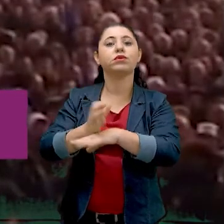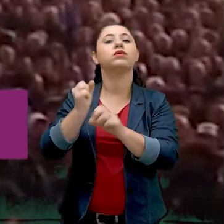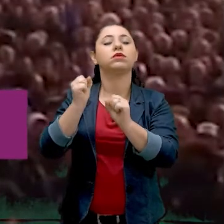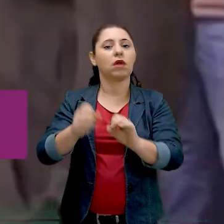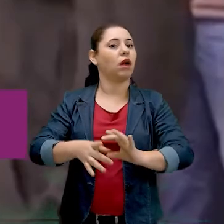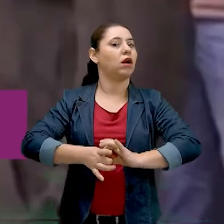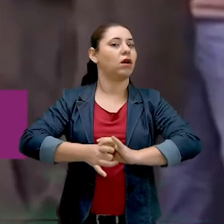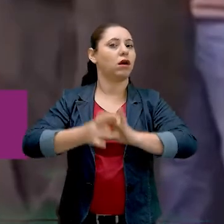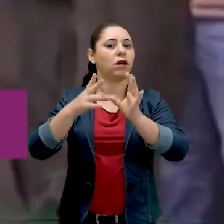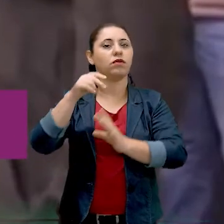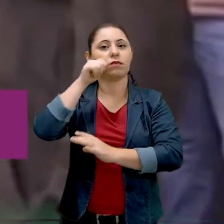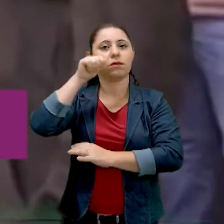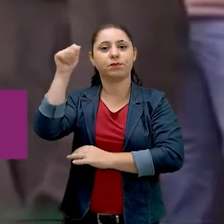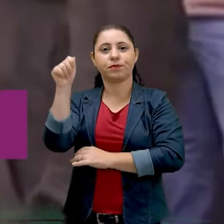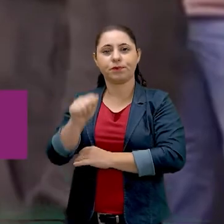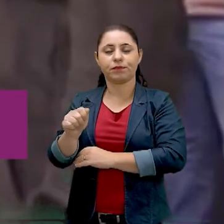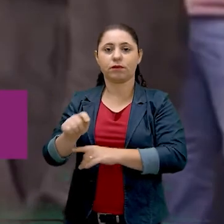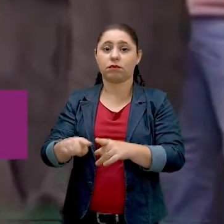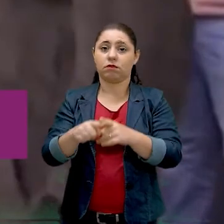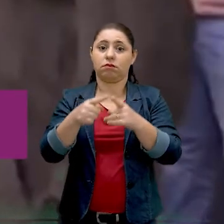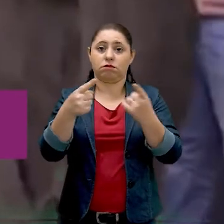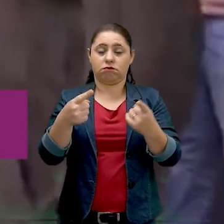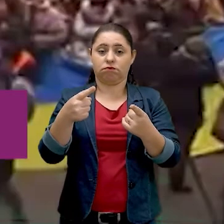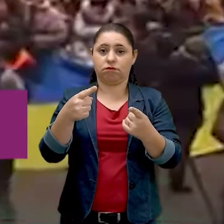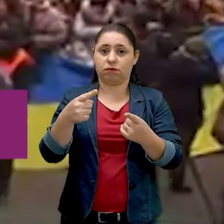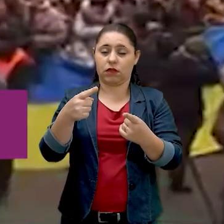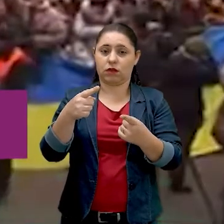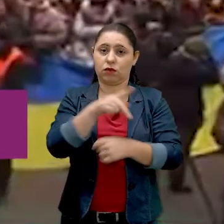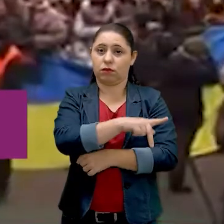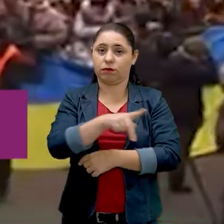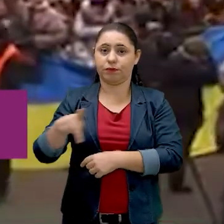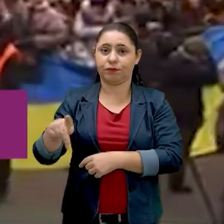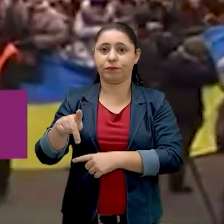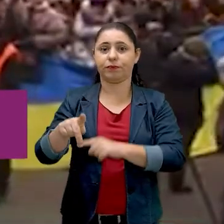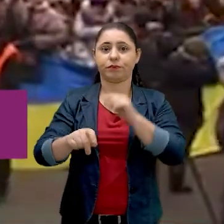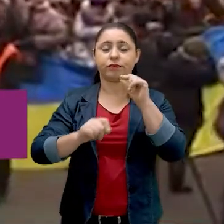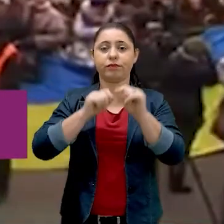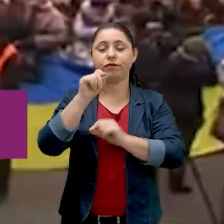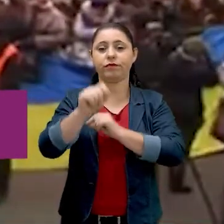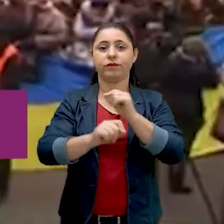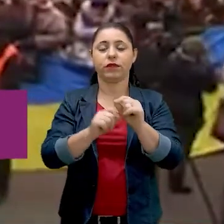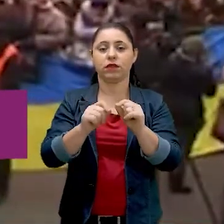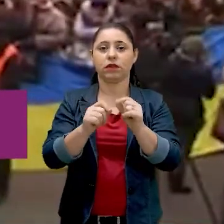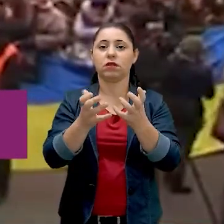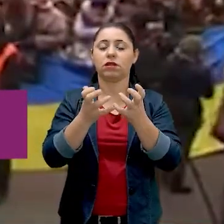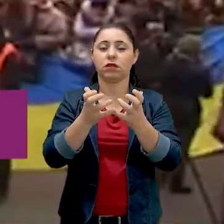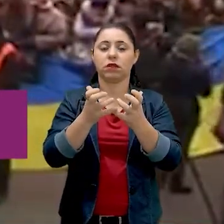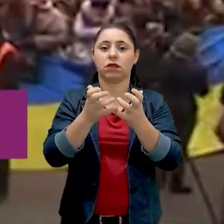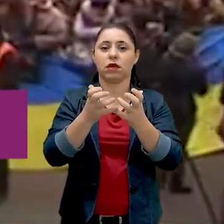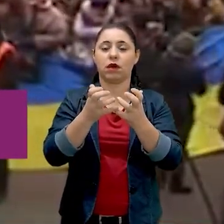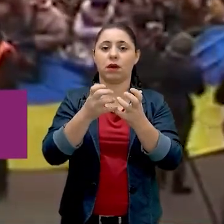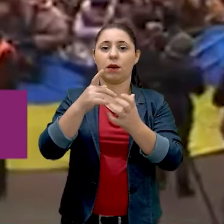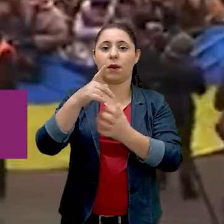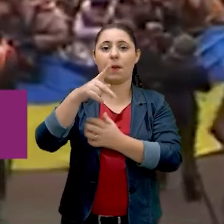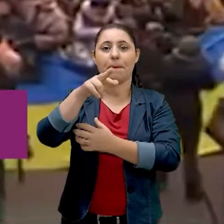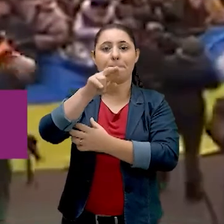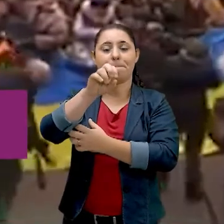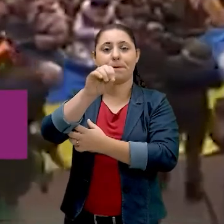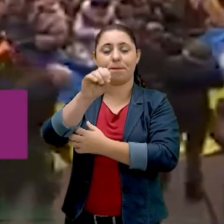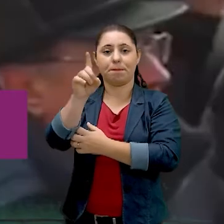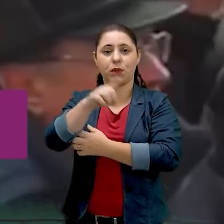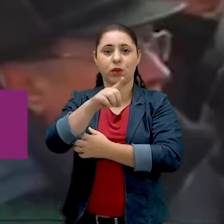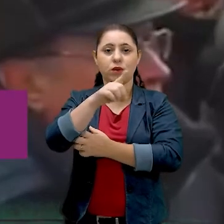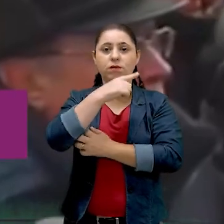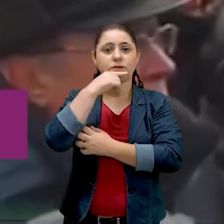e vice-versa. Só que o presidente que havia naquele momento era um presidente pró-Rússia, desde sempre. O